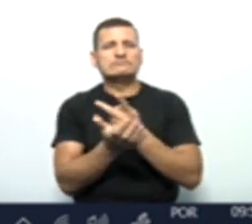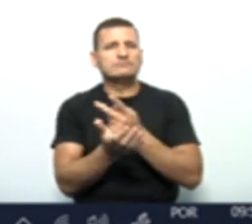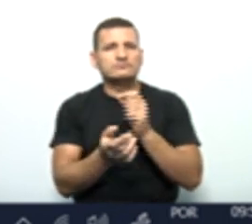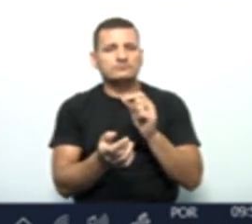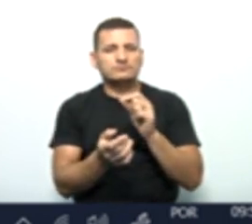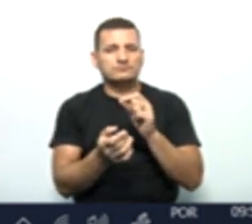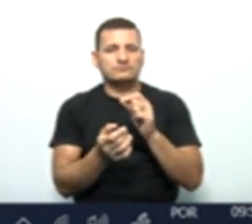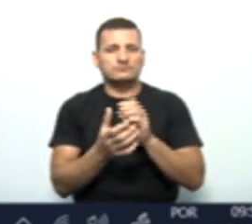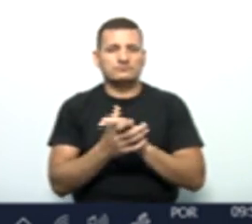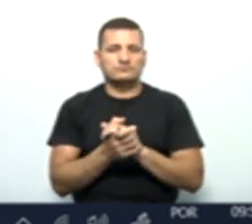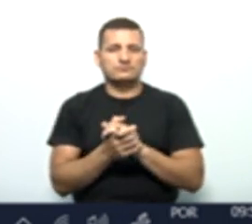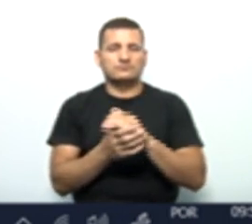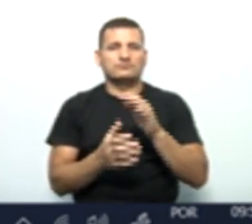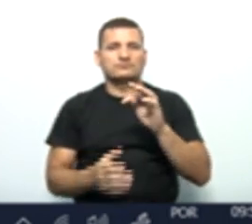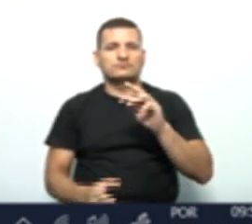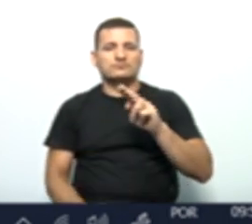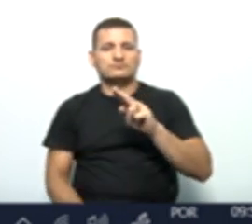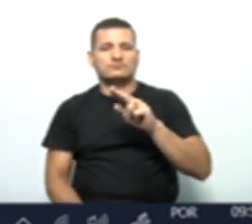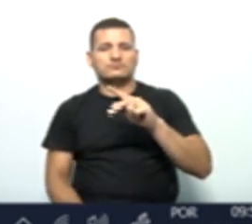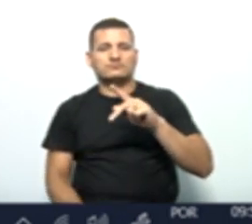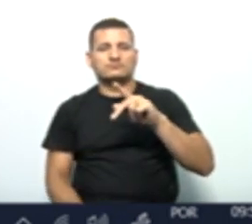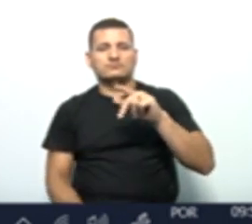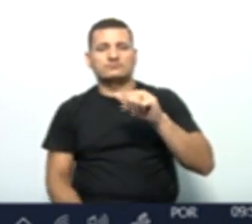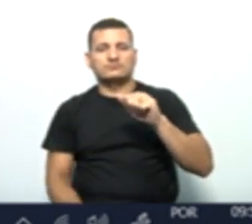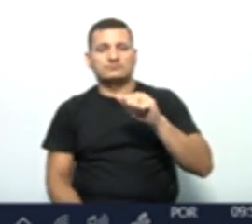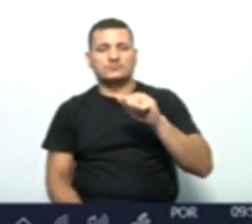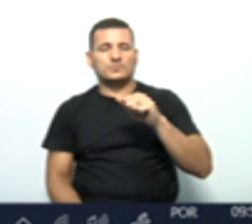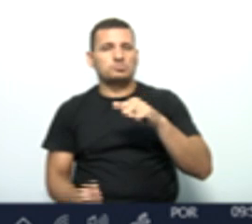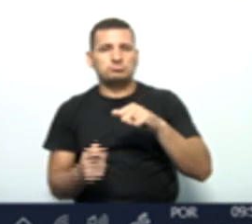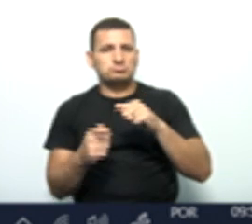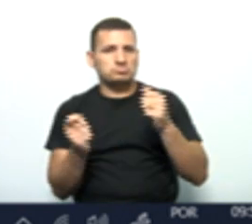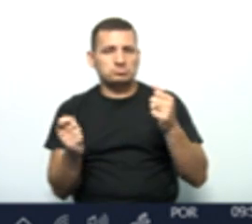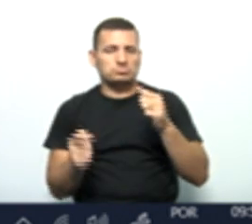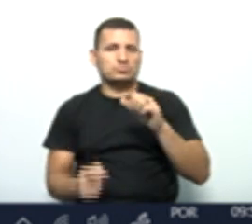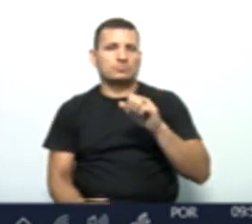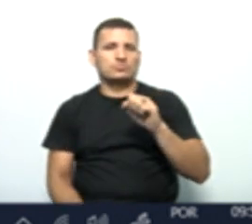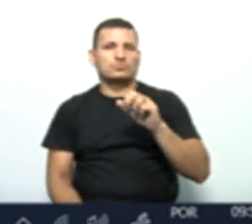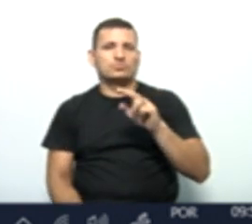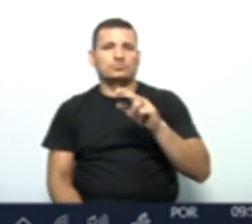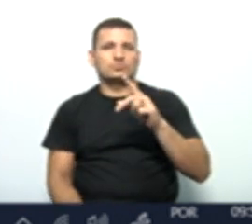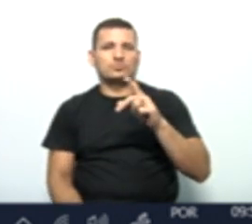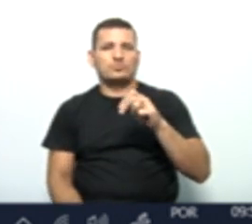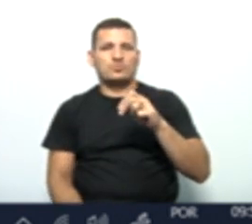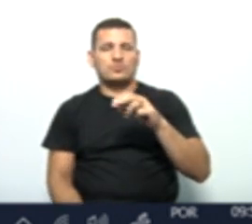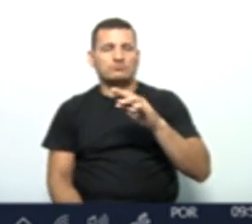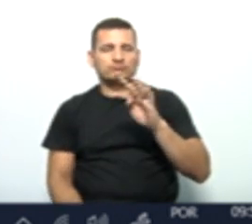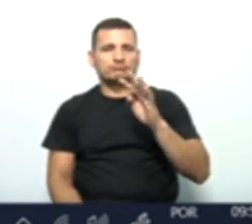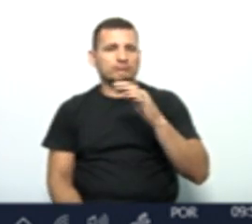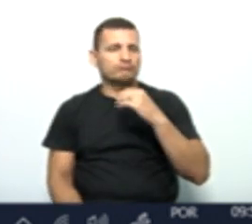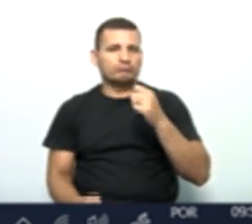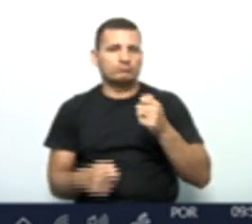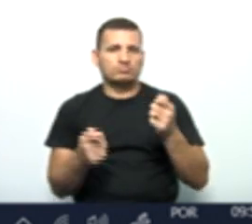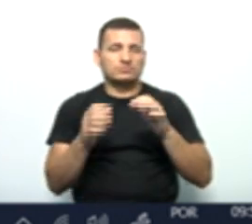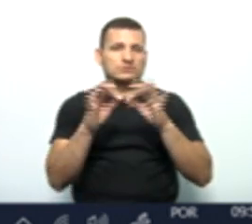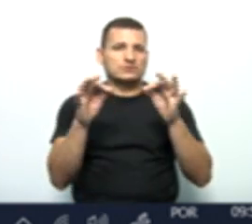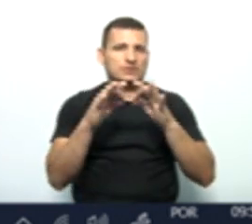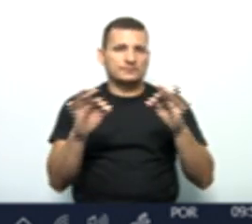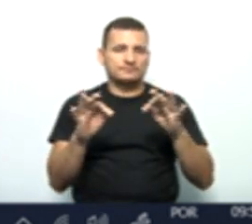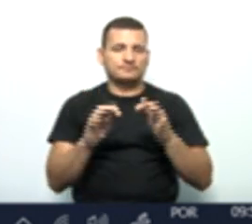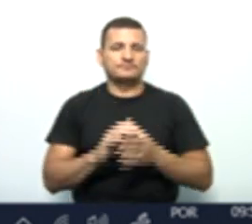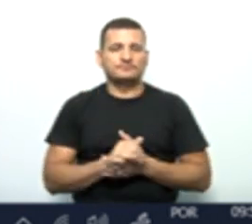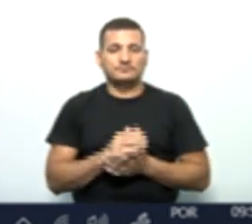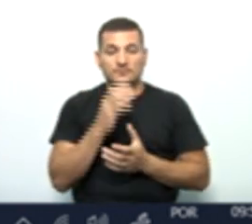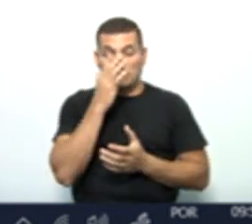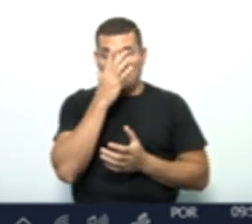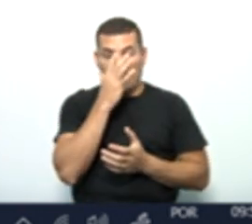Ele deu que tupla objeto não suporta, ou seja, a sintaxe não é permitido para esse objeto. Ok? É